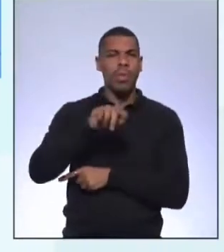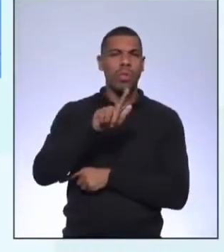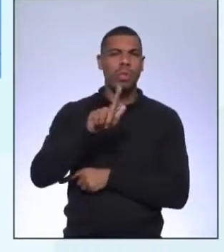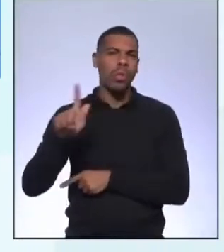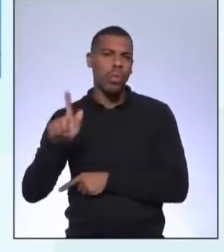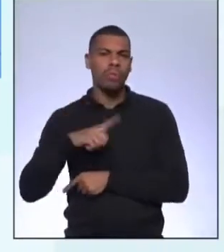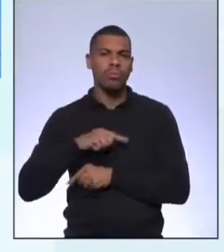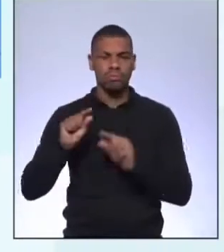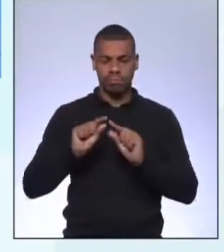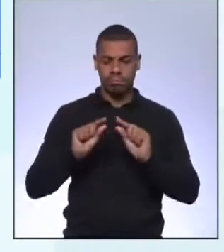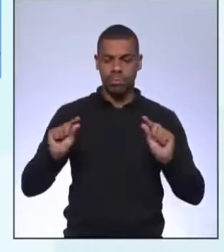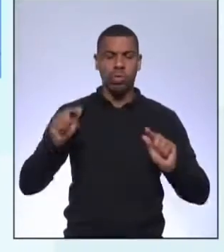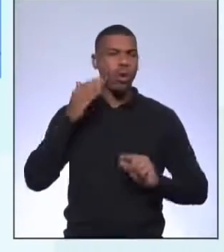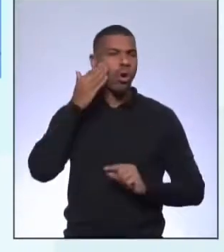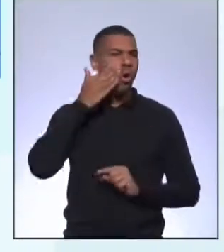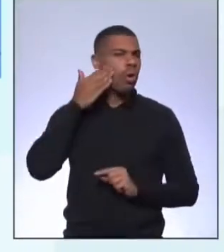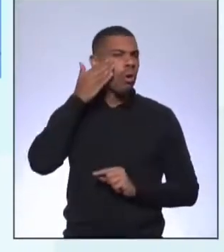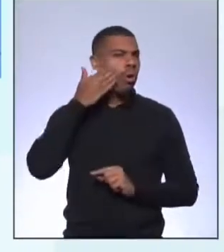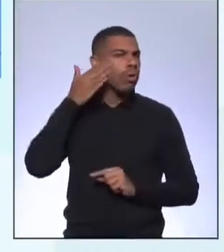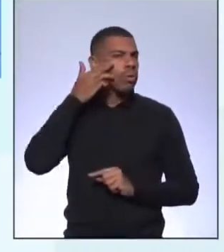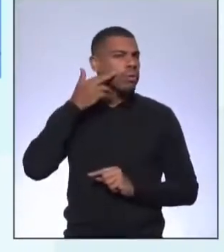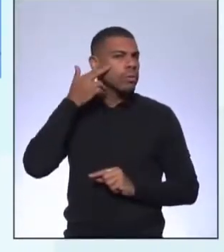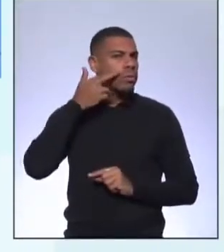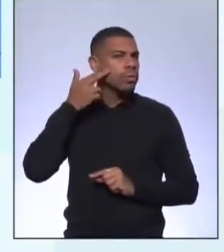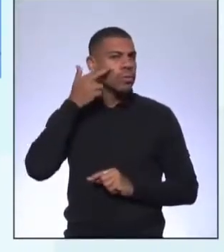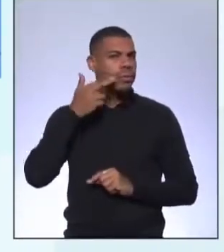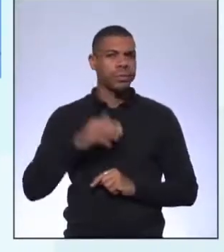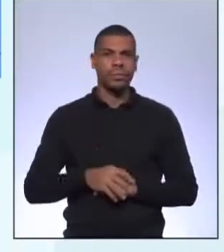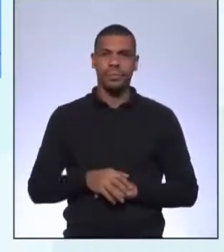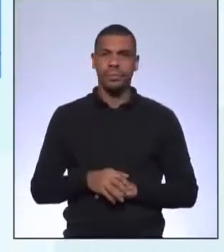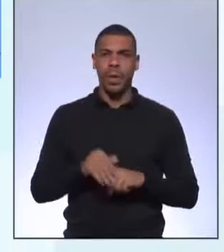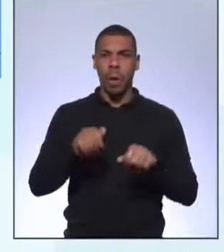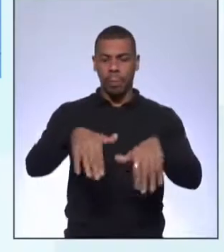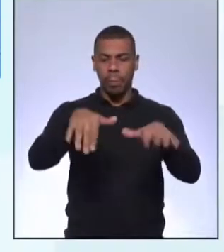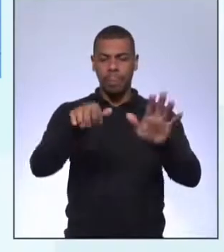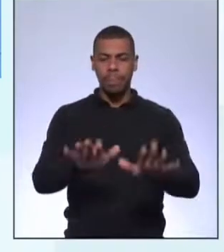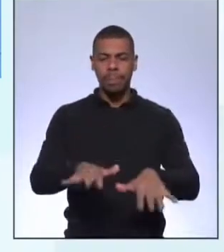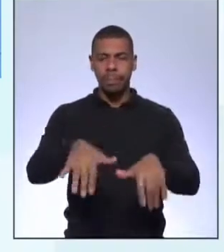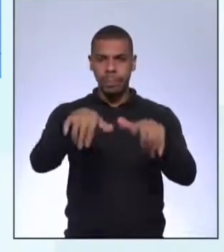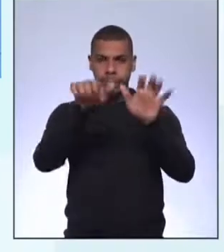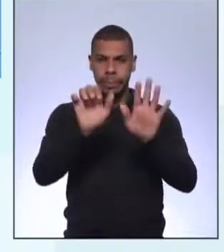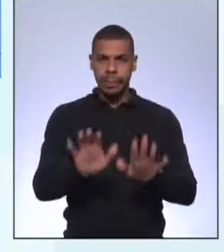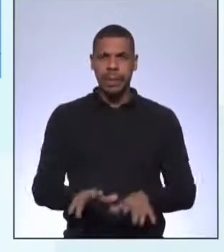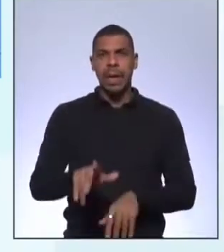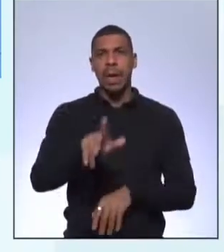uma manchinha ali rosa mais clara, que é o Pantanal, tá? Que é o outro